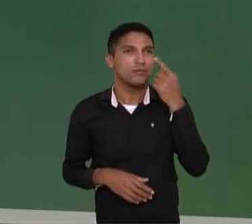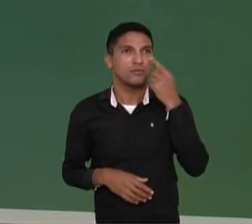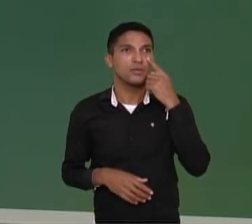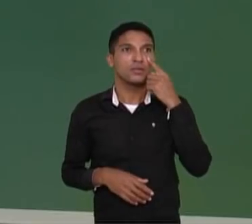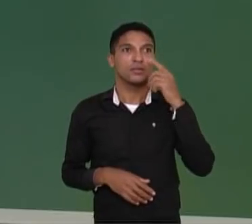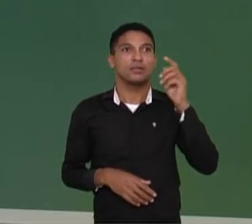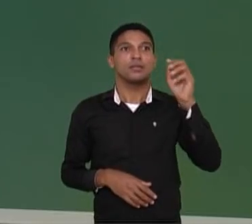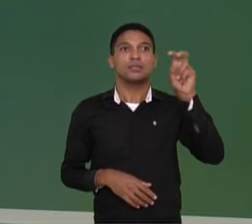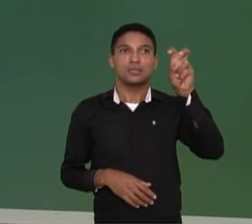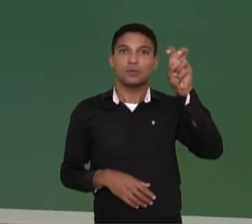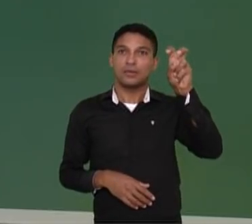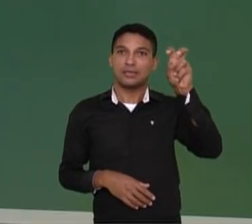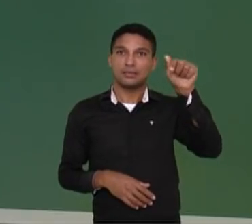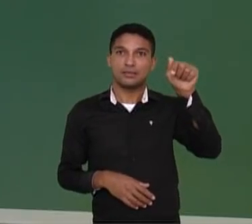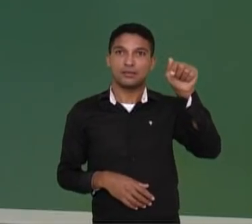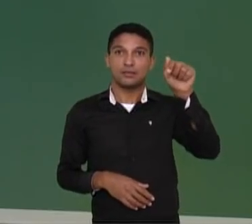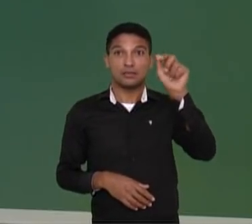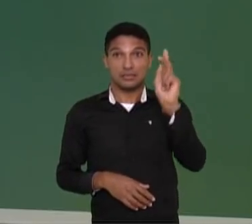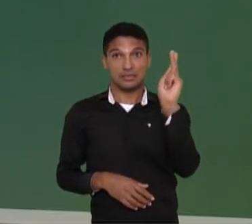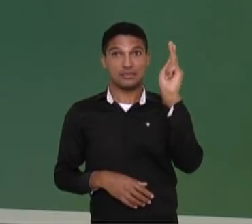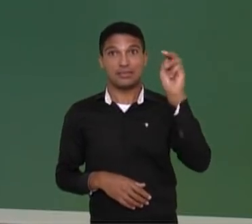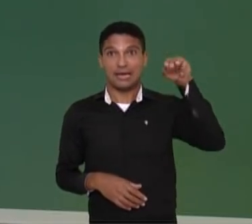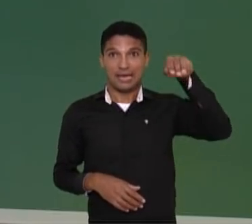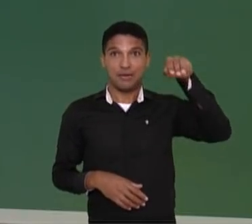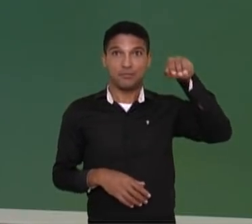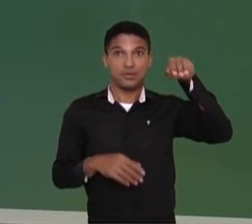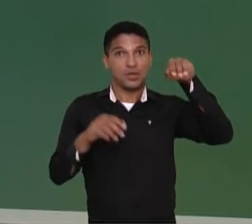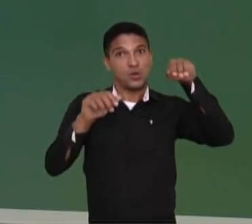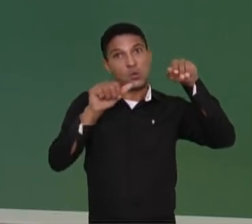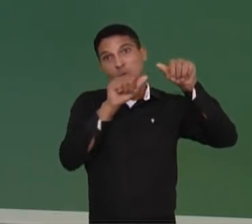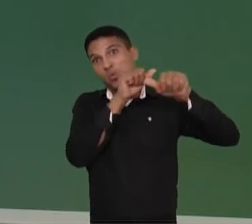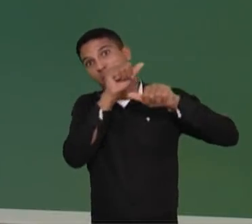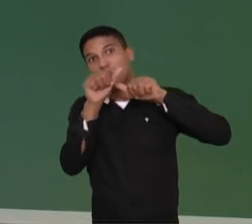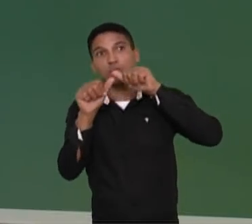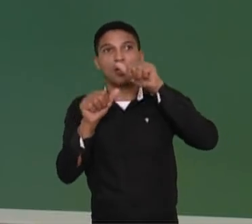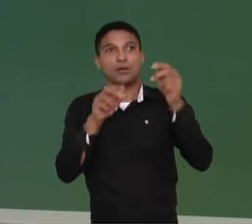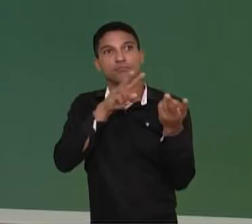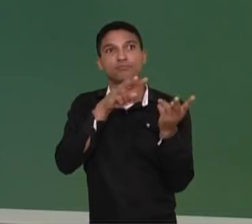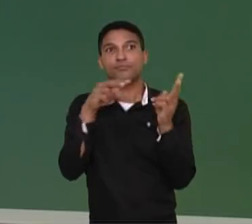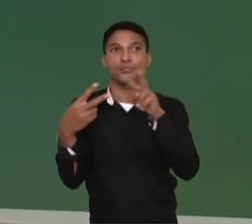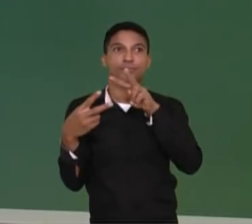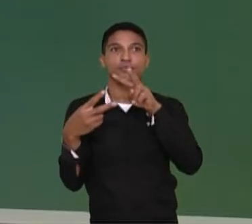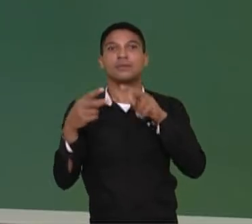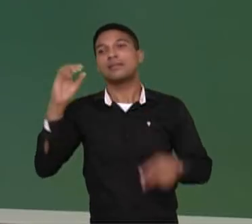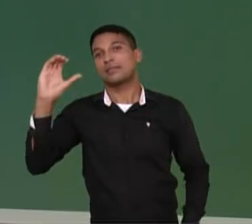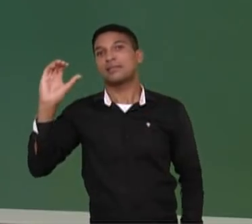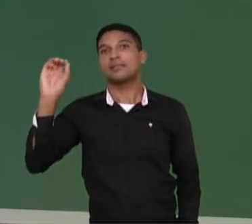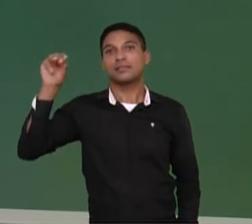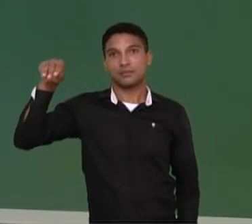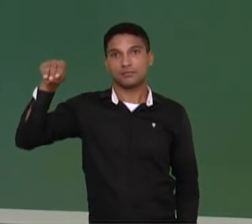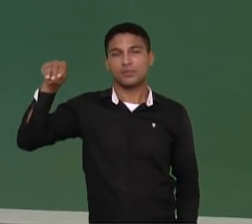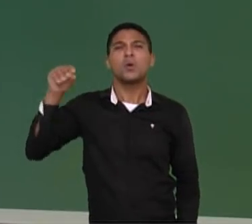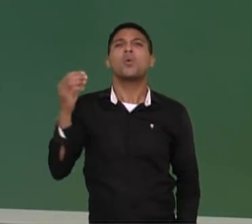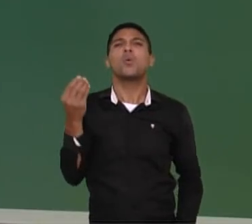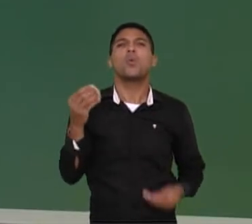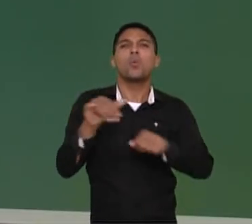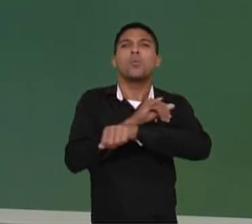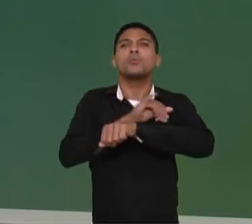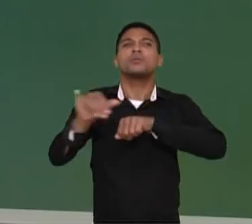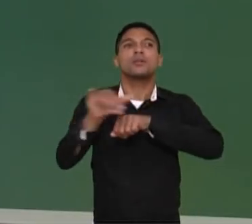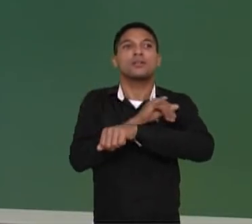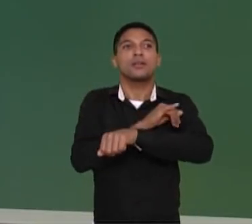quilômetros eu vou transformar em centímetros. O que eu faço? 57 multipliquei por 1000 primeiro, eu chego em